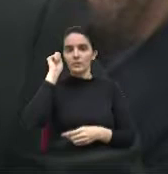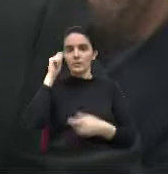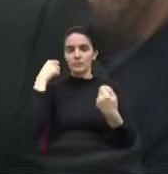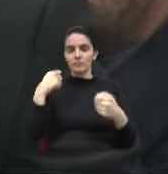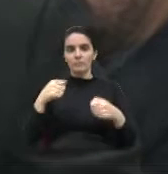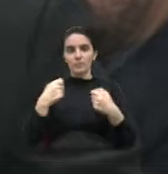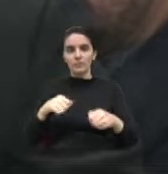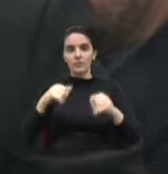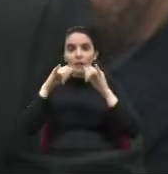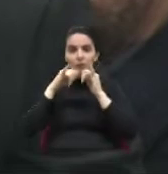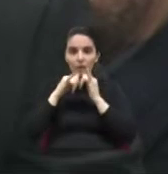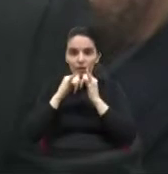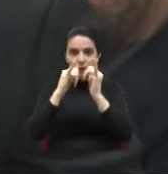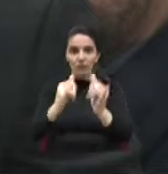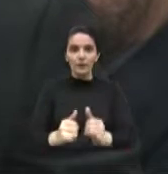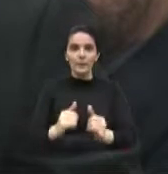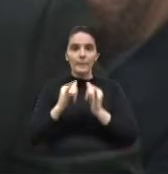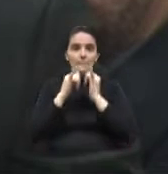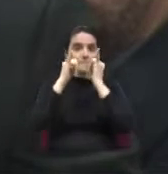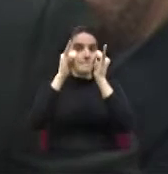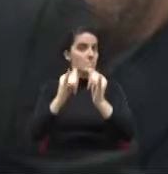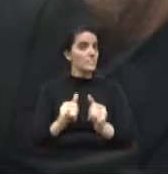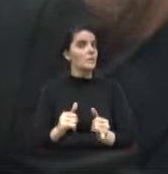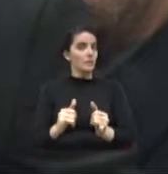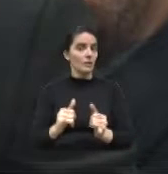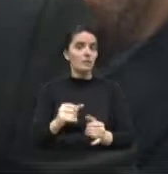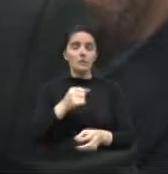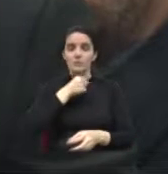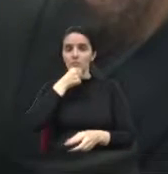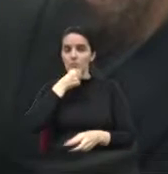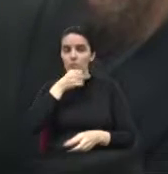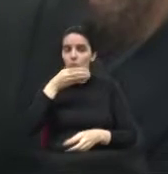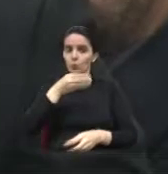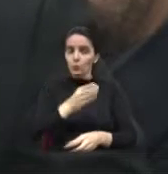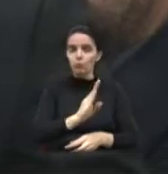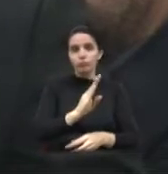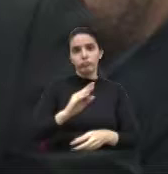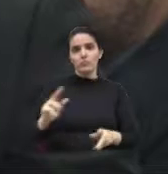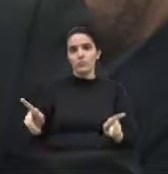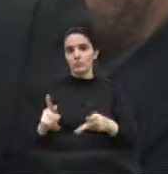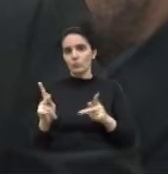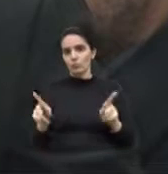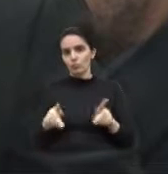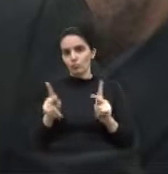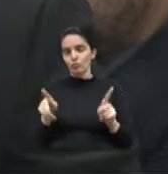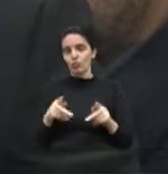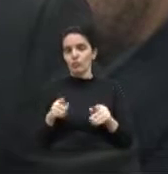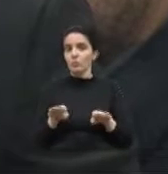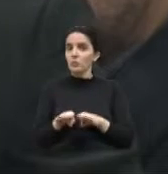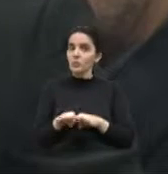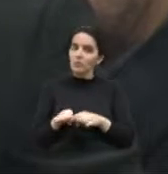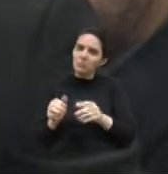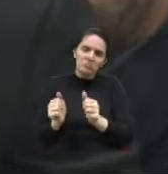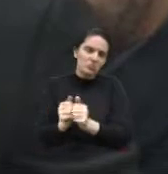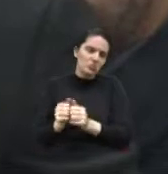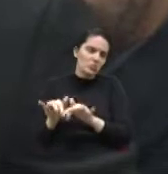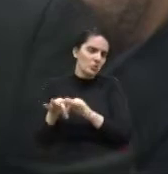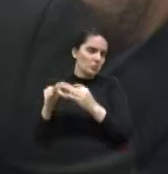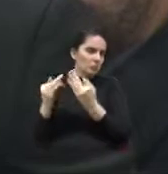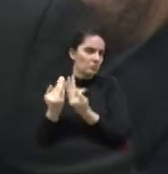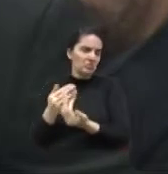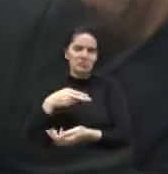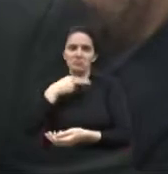promover campanhas para que os idosos frequentassem os shoppings e também, junto com os seus familiares,